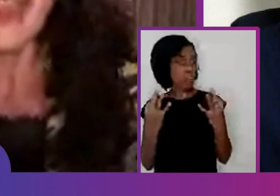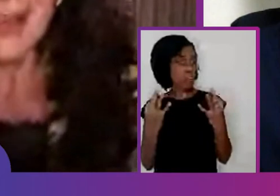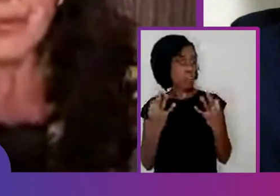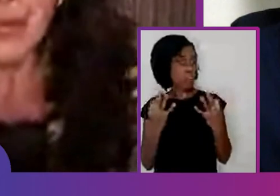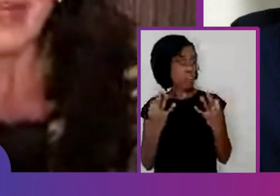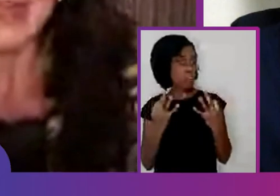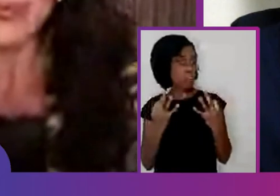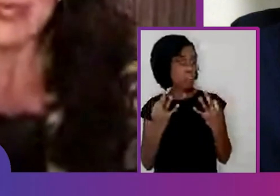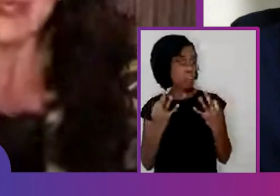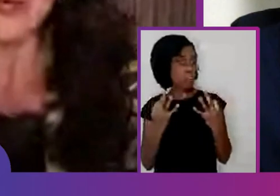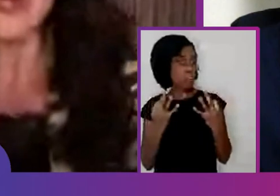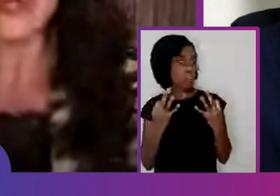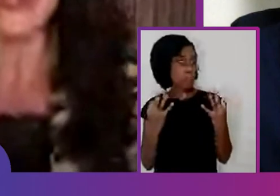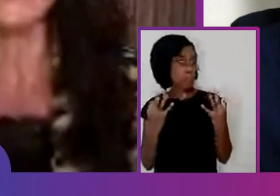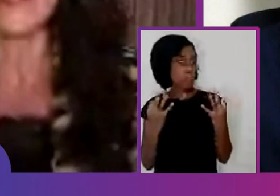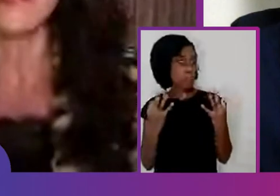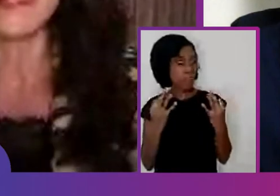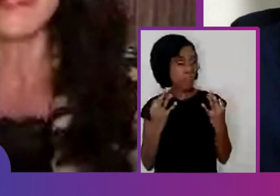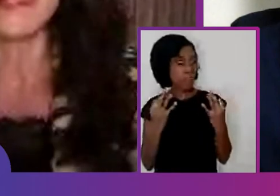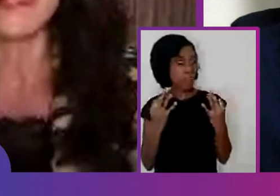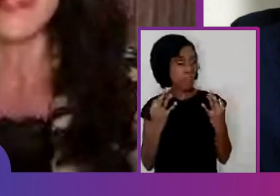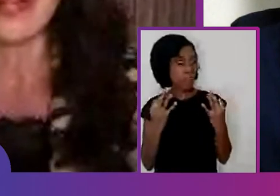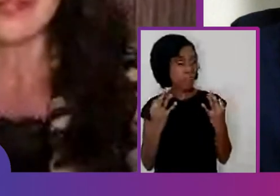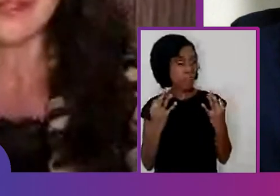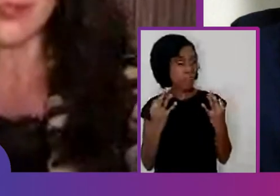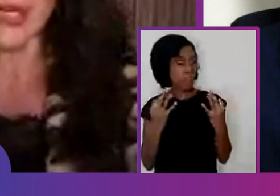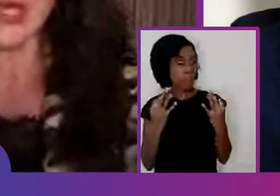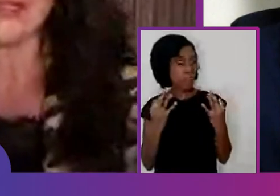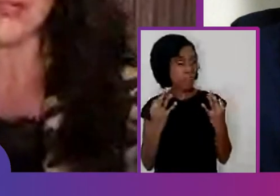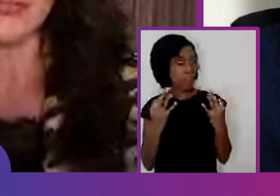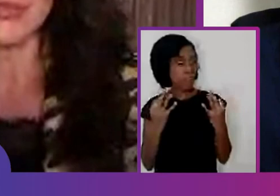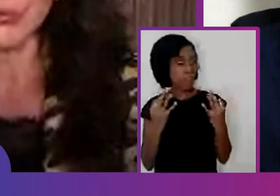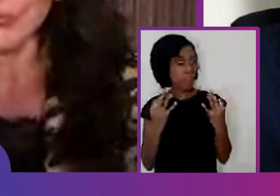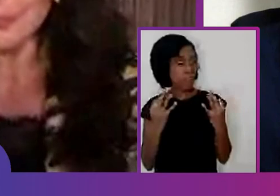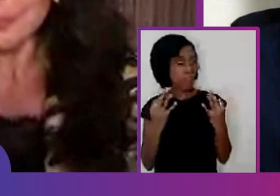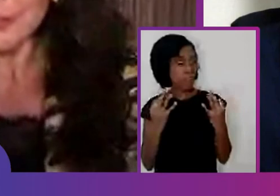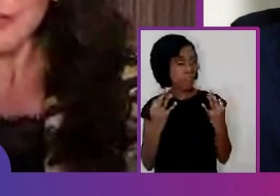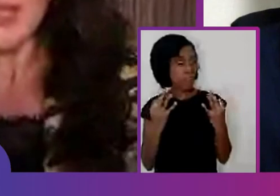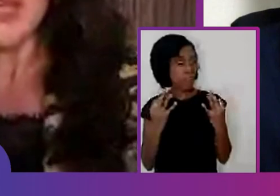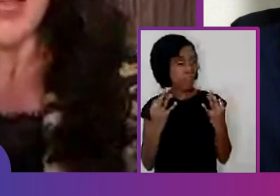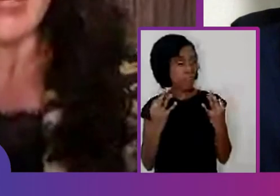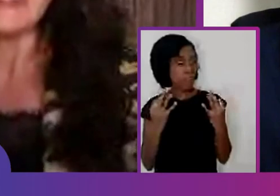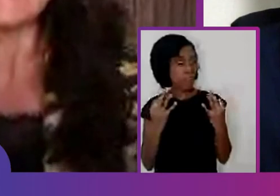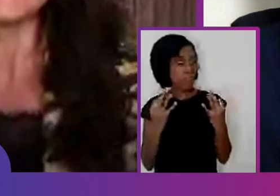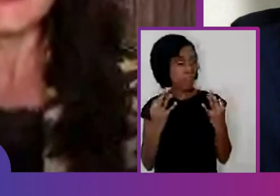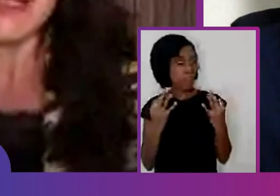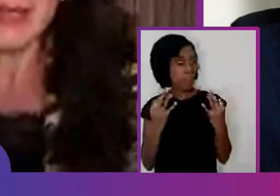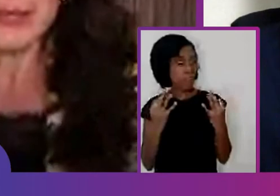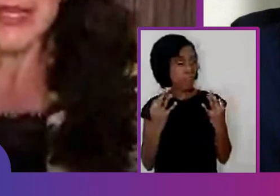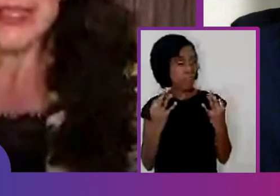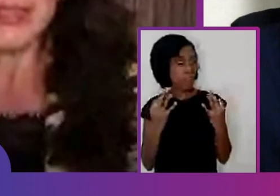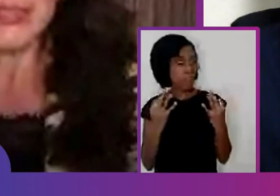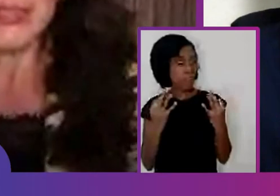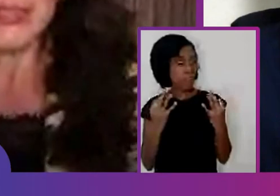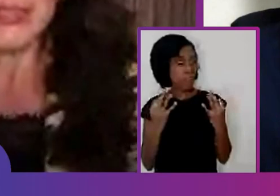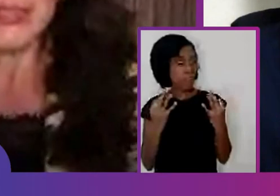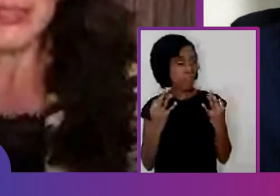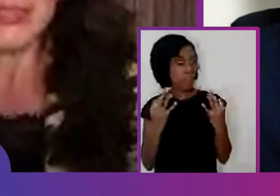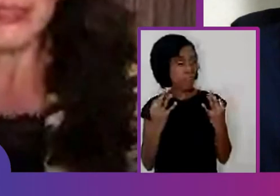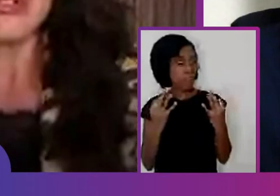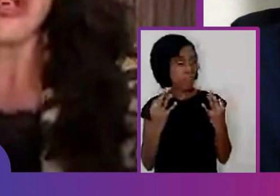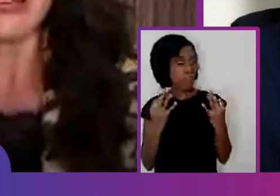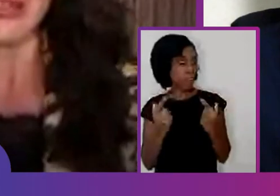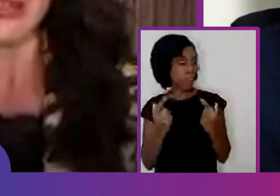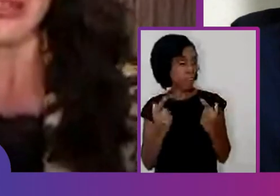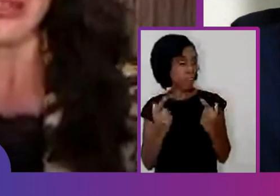que pegam a emoção e as vulnerabilidades de cada indivíduo e transmitem para esse